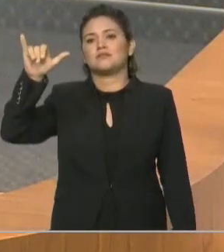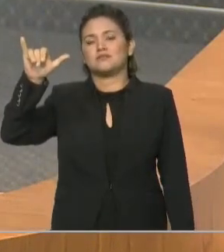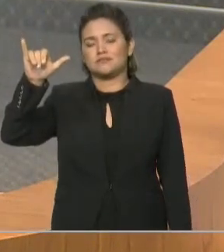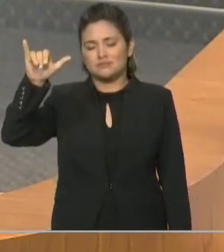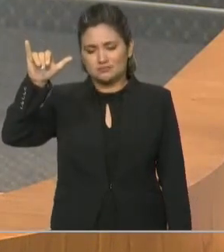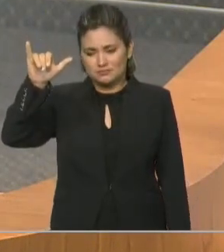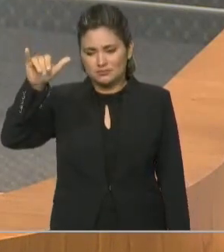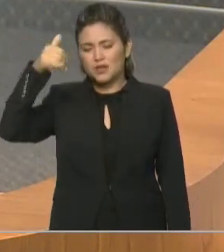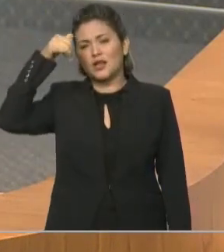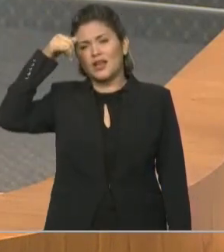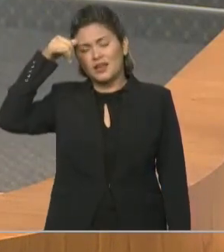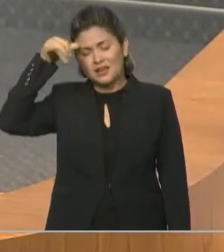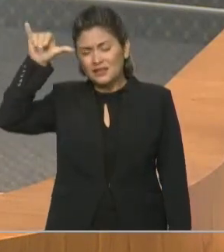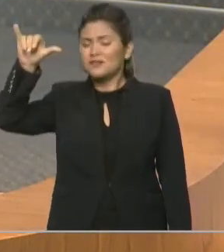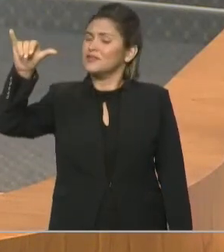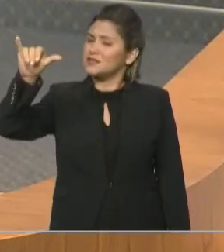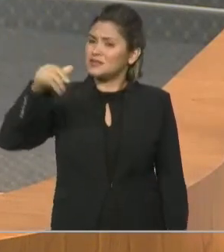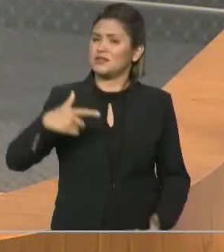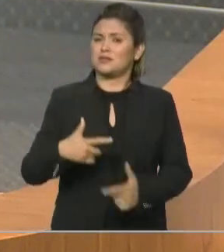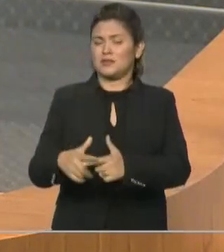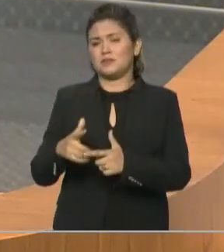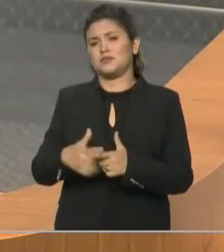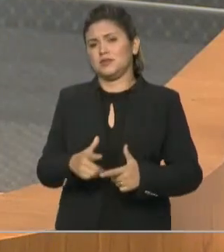não só conceituais, mas de verdade,